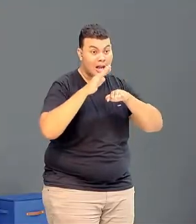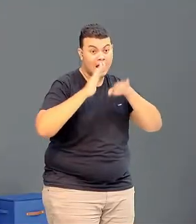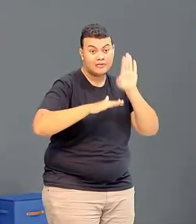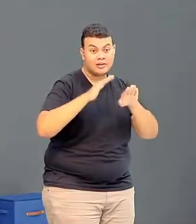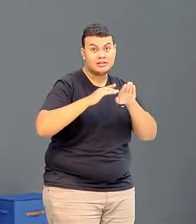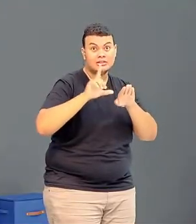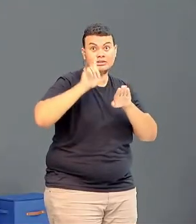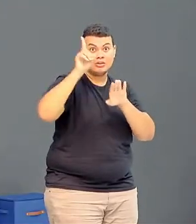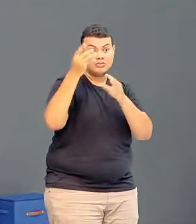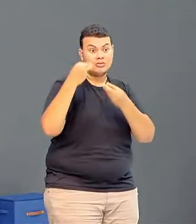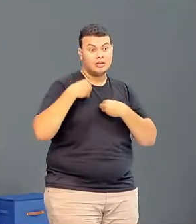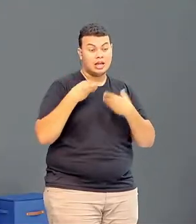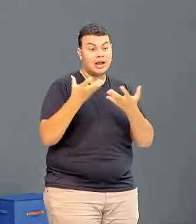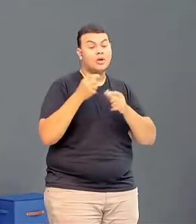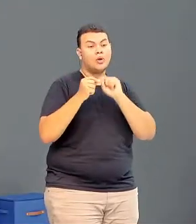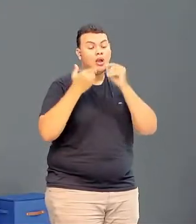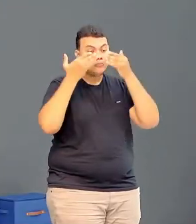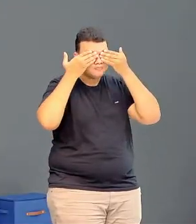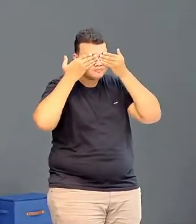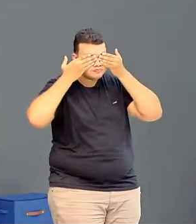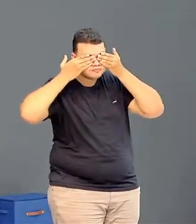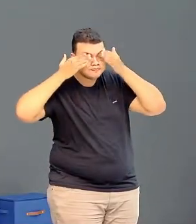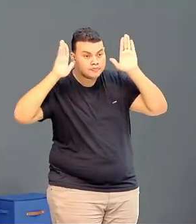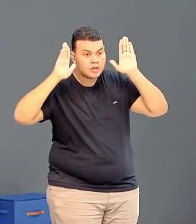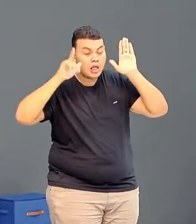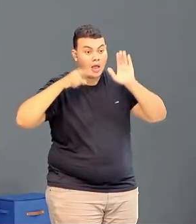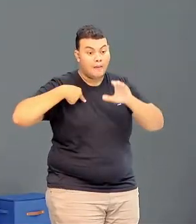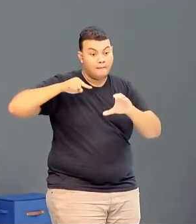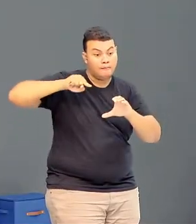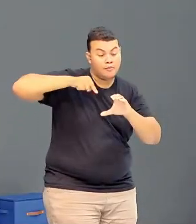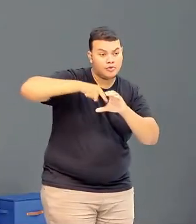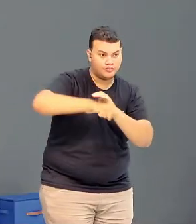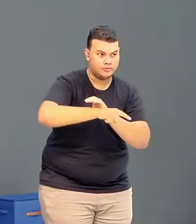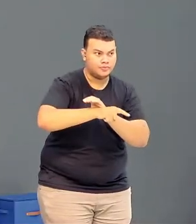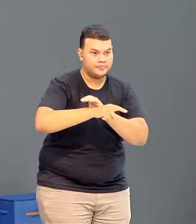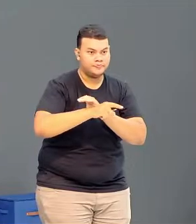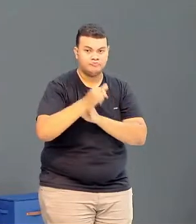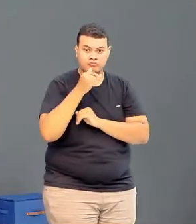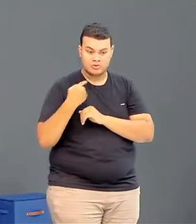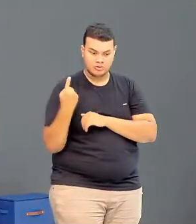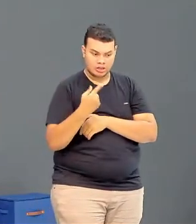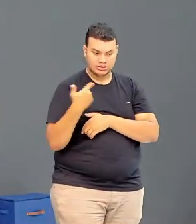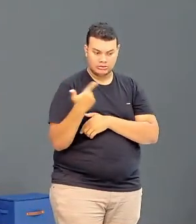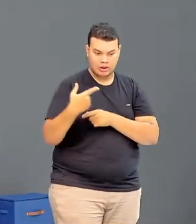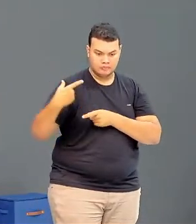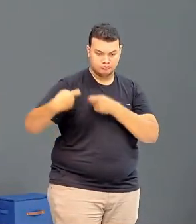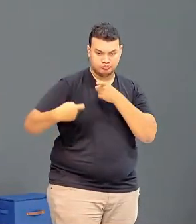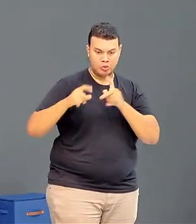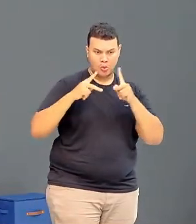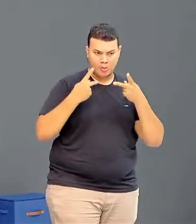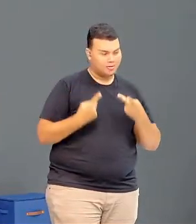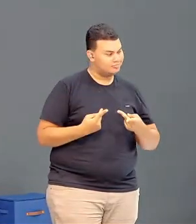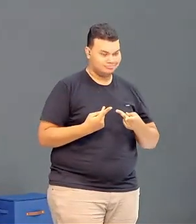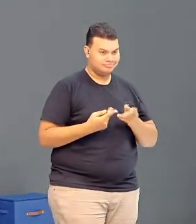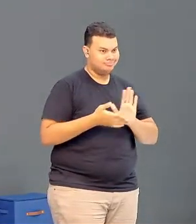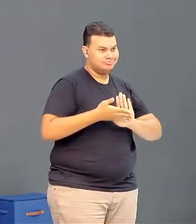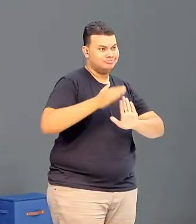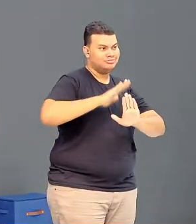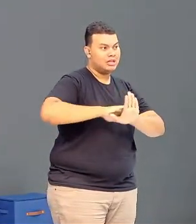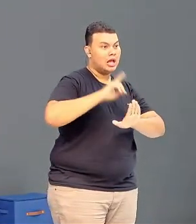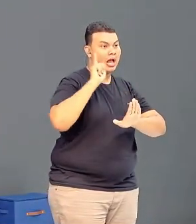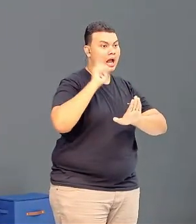olhos para que a gente enxergue de forma mais amplificada. As armas com as quais lutamos não são humanas, ao contrário,